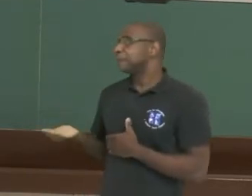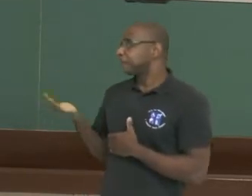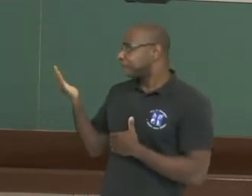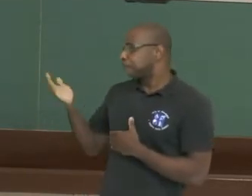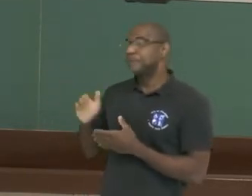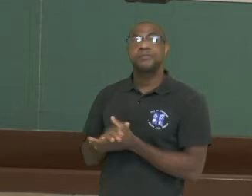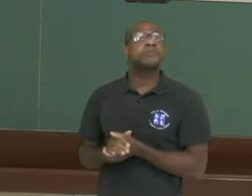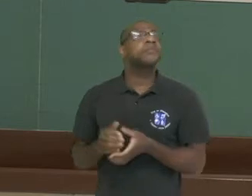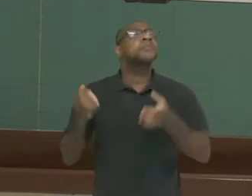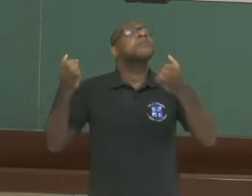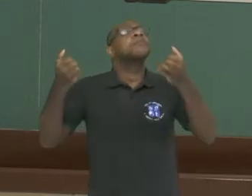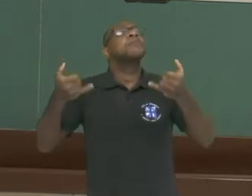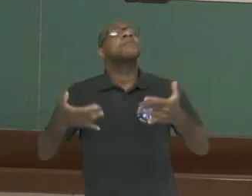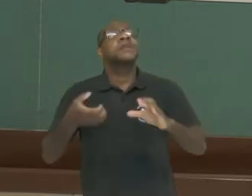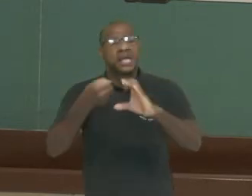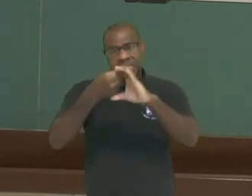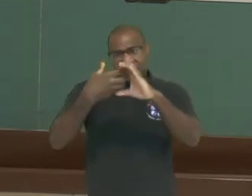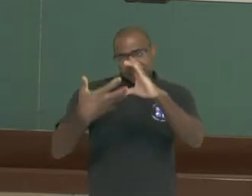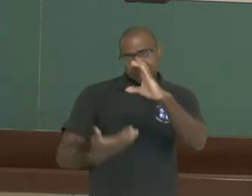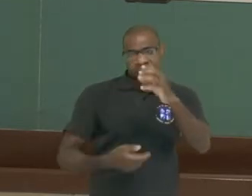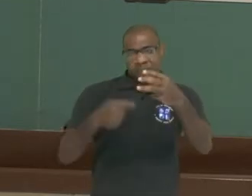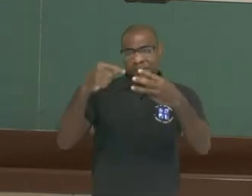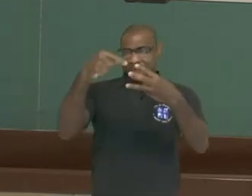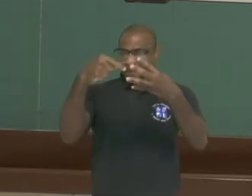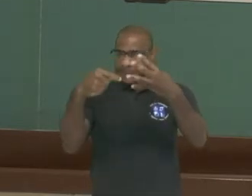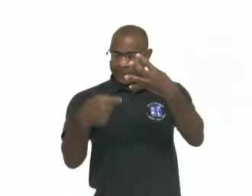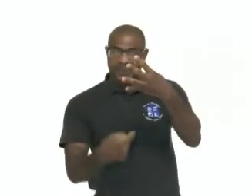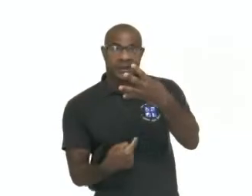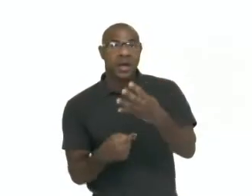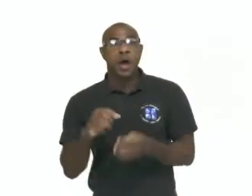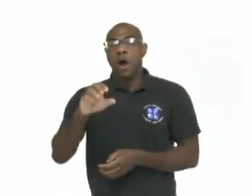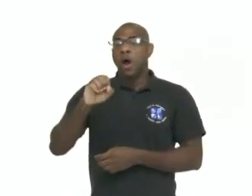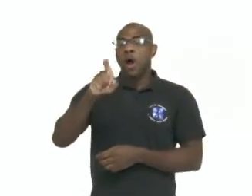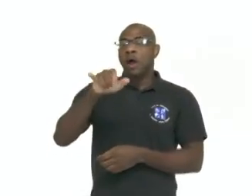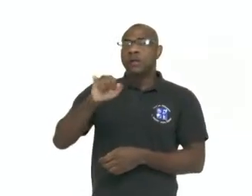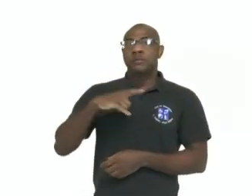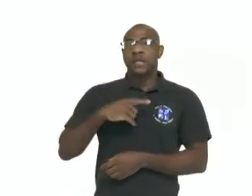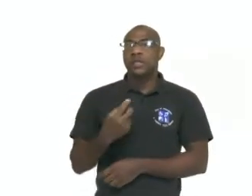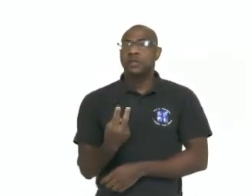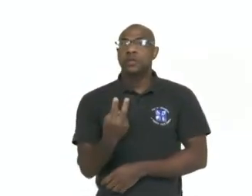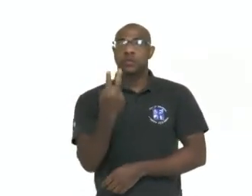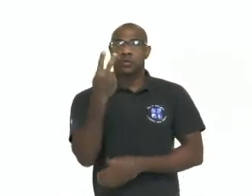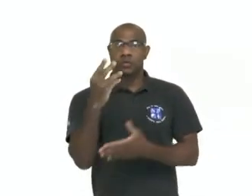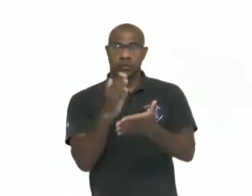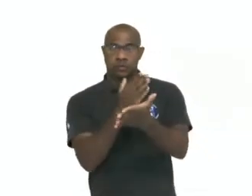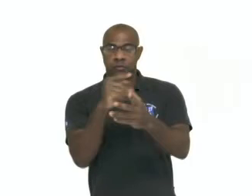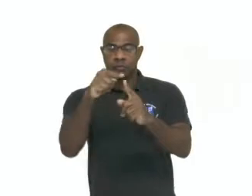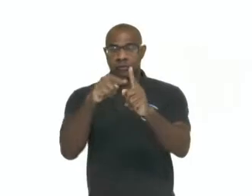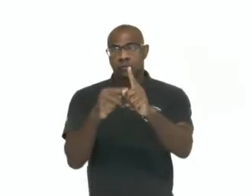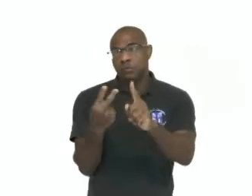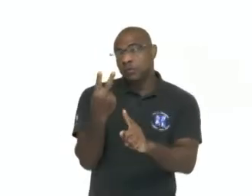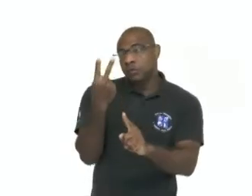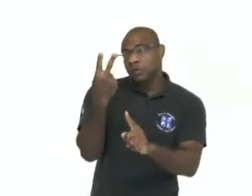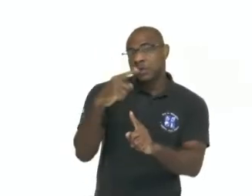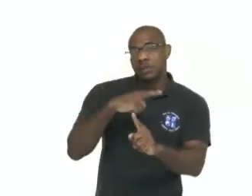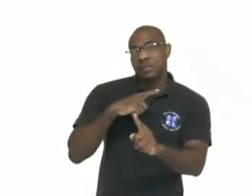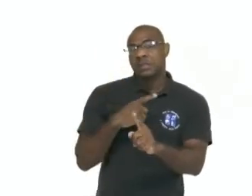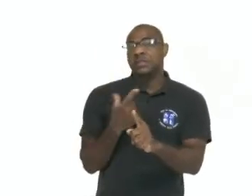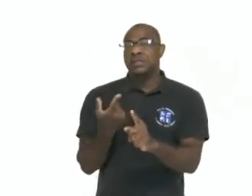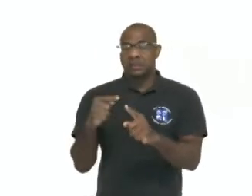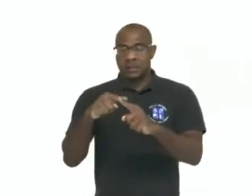Vamos falar um pouquinho sobre as características. Então, os óxidos se dividem e se caracterizam em dois tipos. Temos